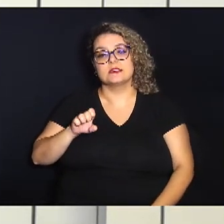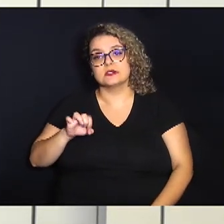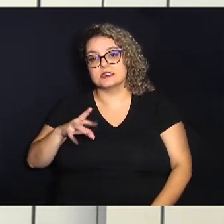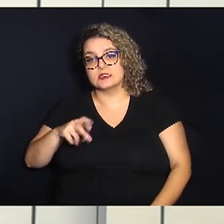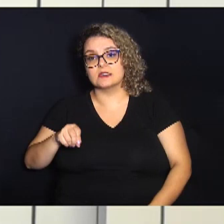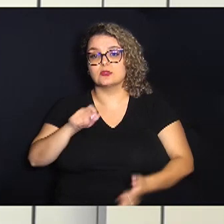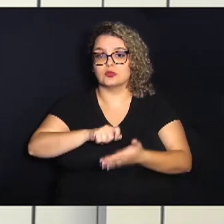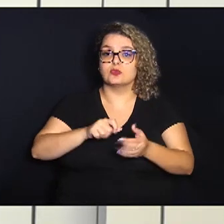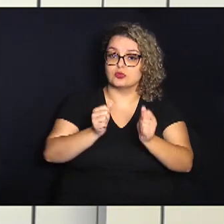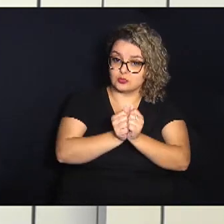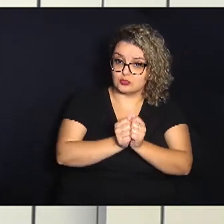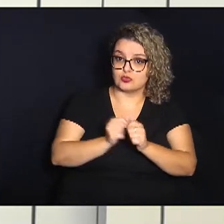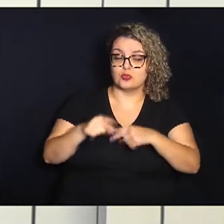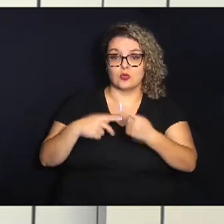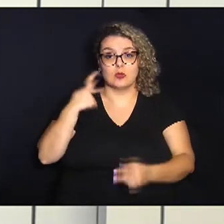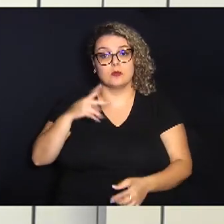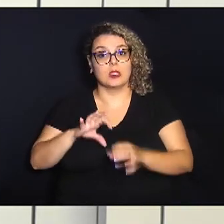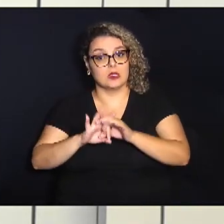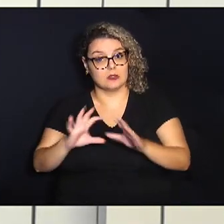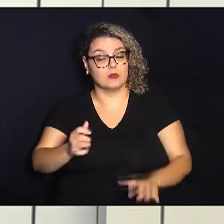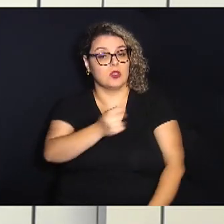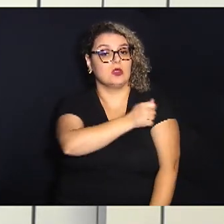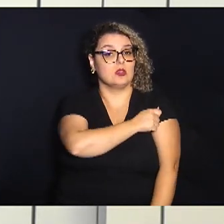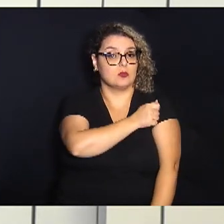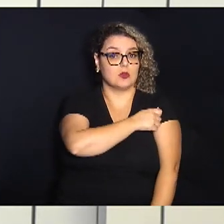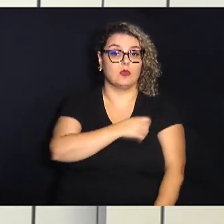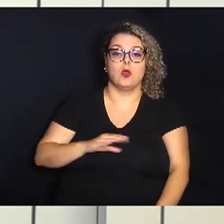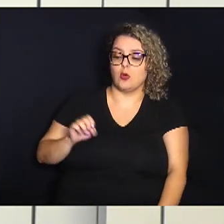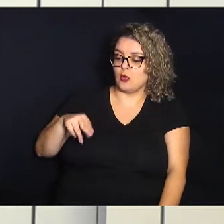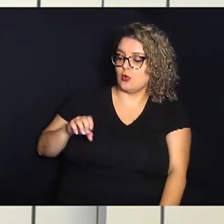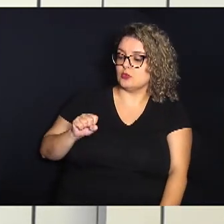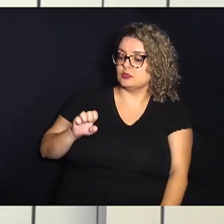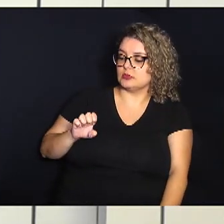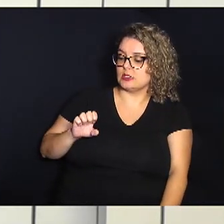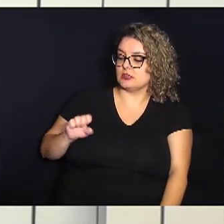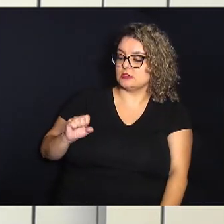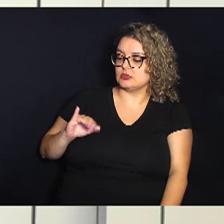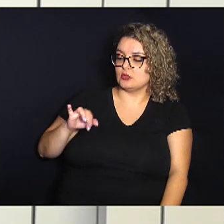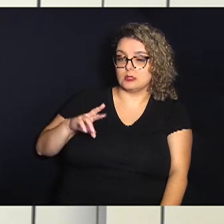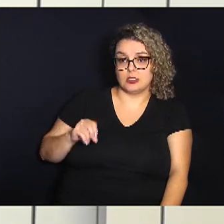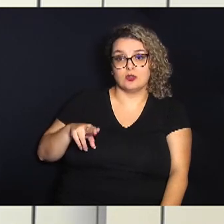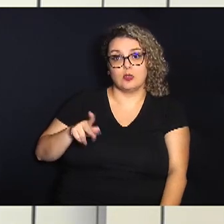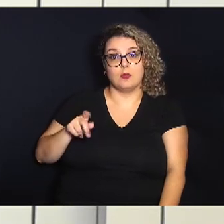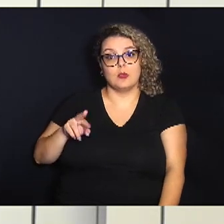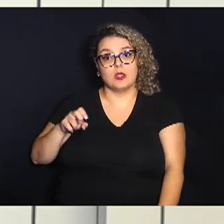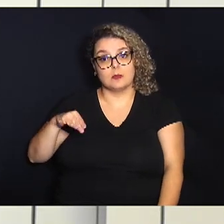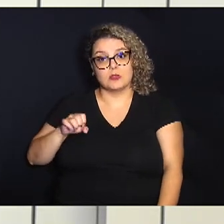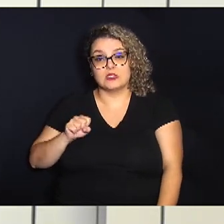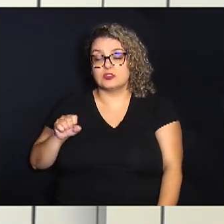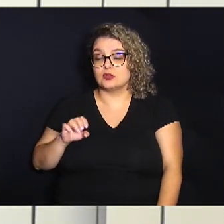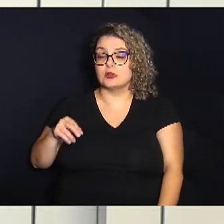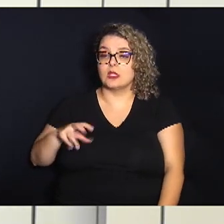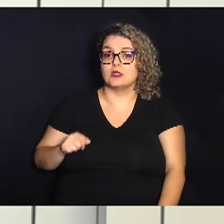obriga a prefeitura a conceder aos concessionários ou permissionários do transporte público municipal